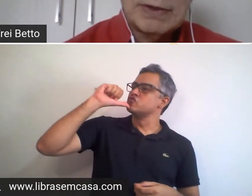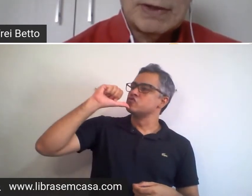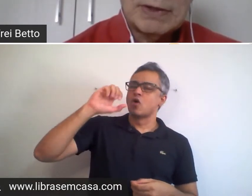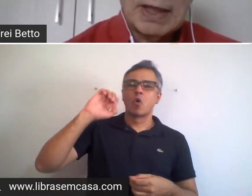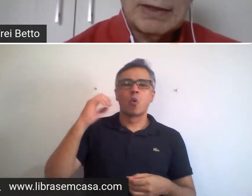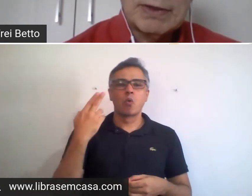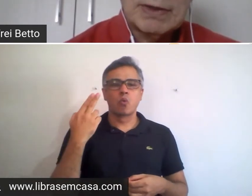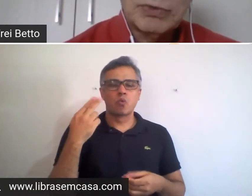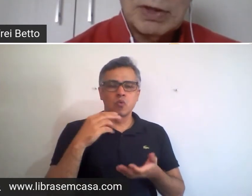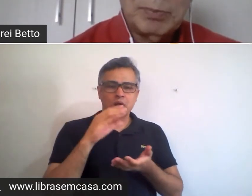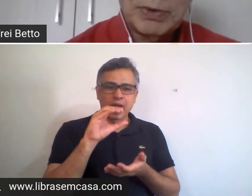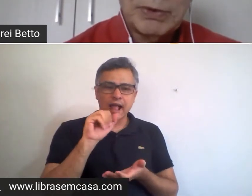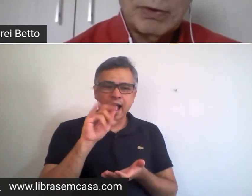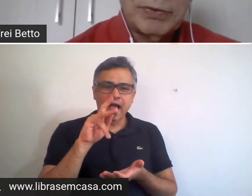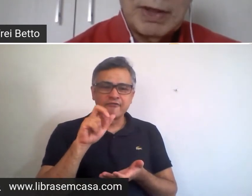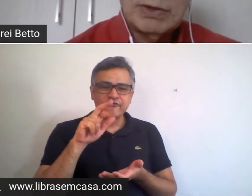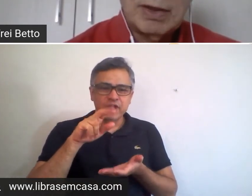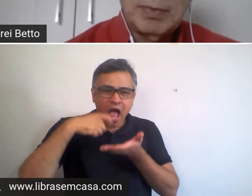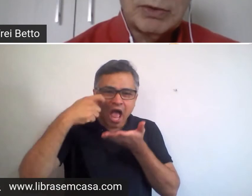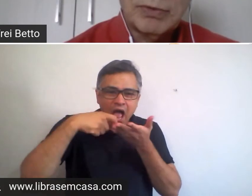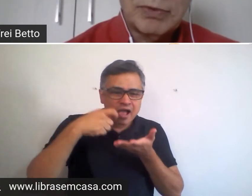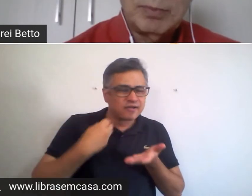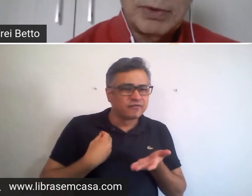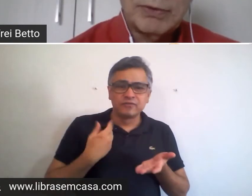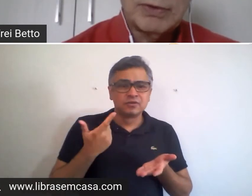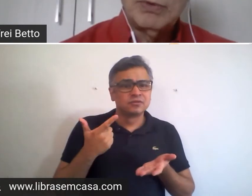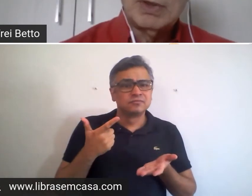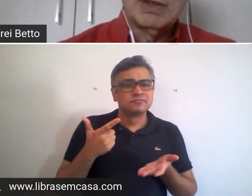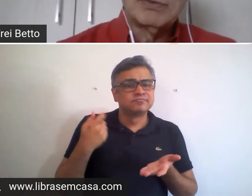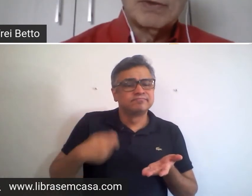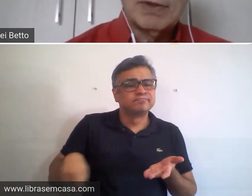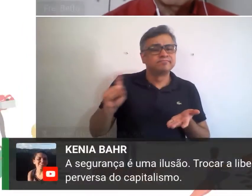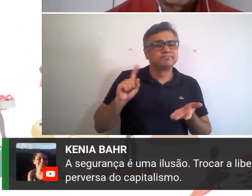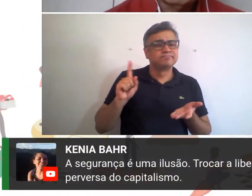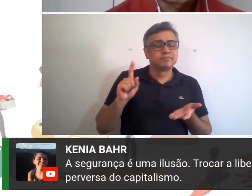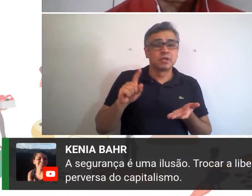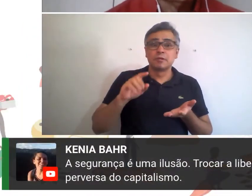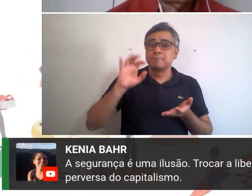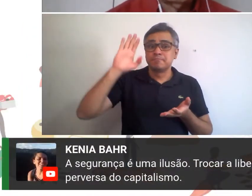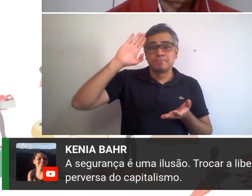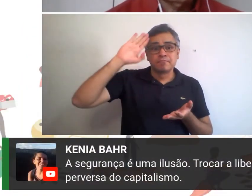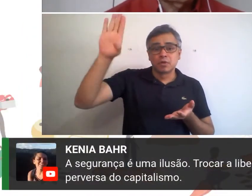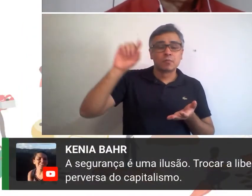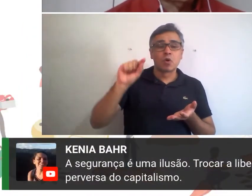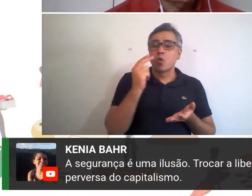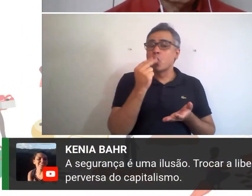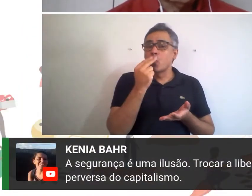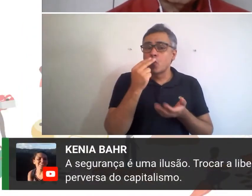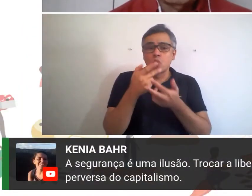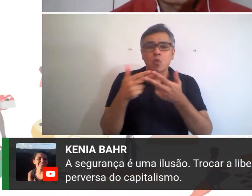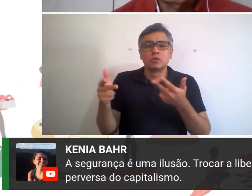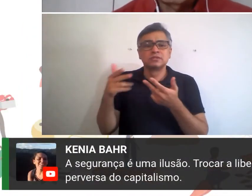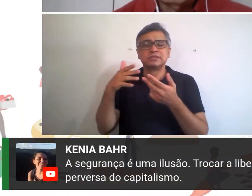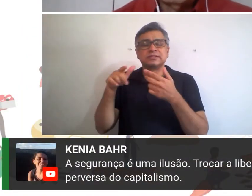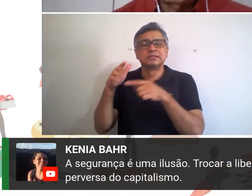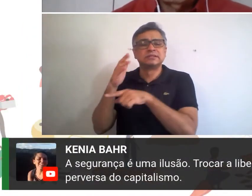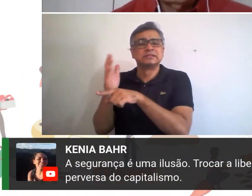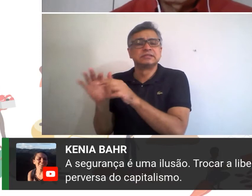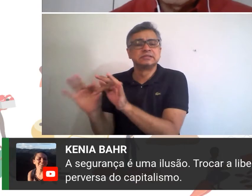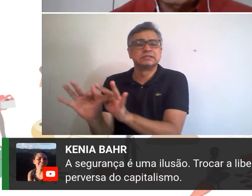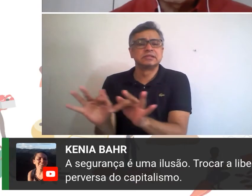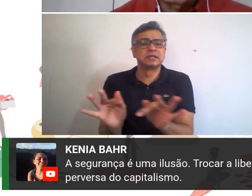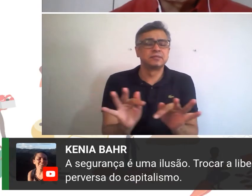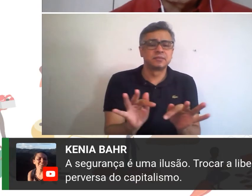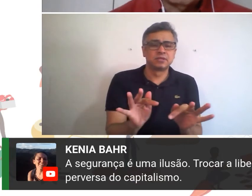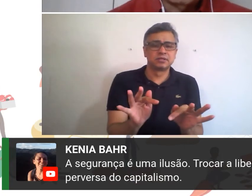nutrientes essenciais que são simples, que vêm de alimentos simples. E, no entanto, esses alimentos acabam se transformando